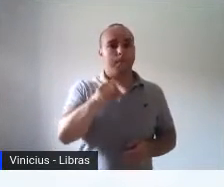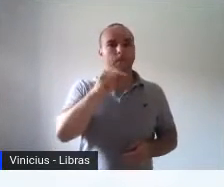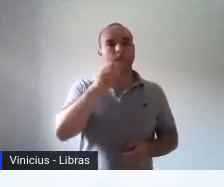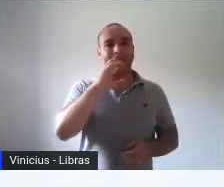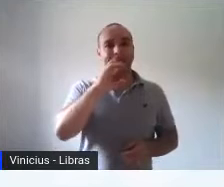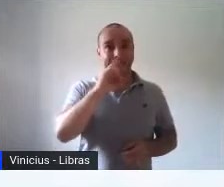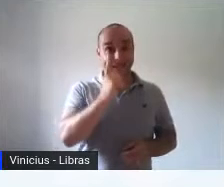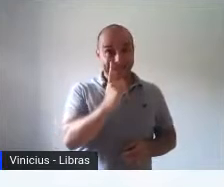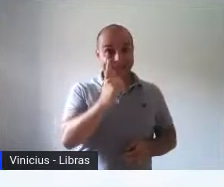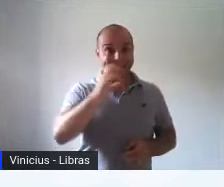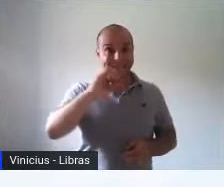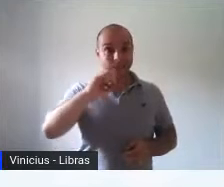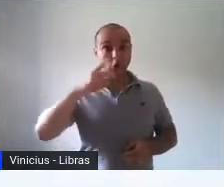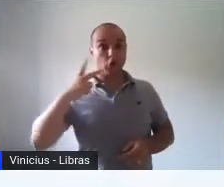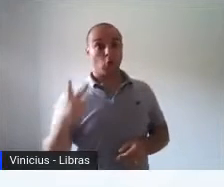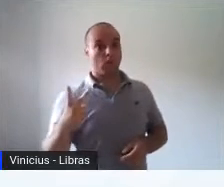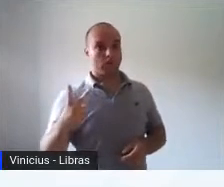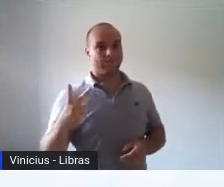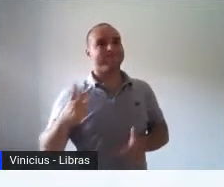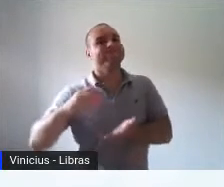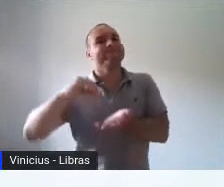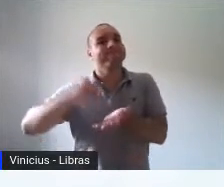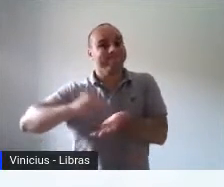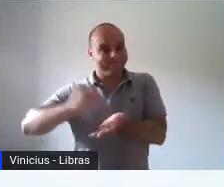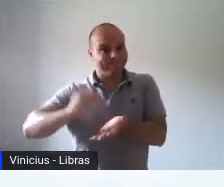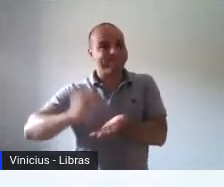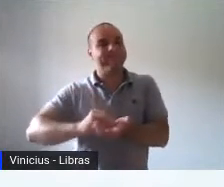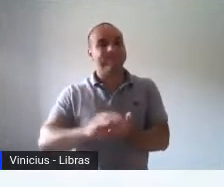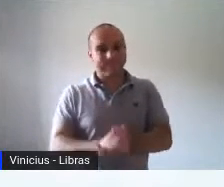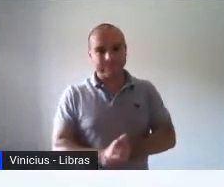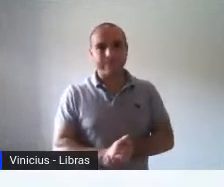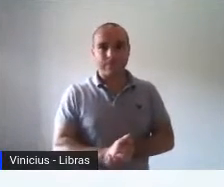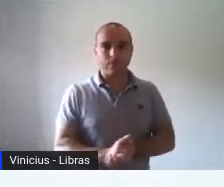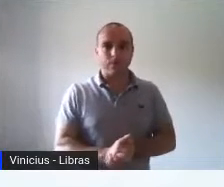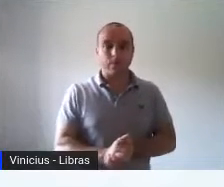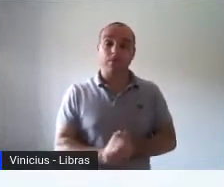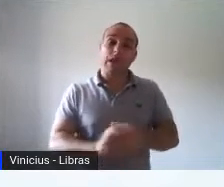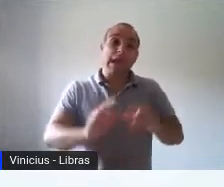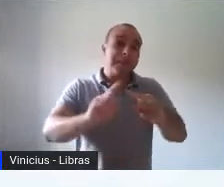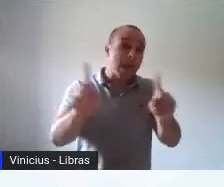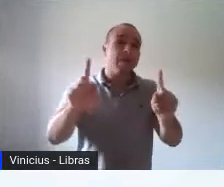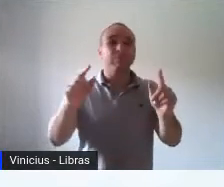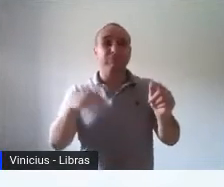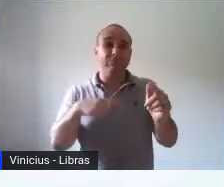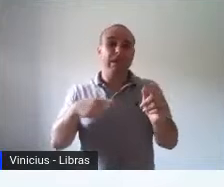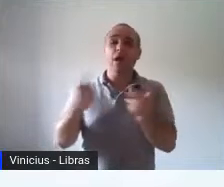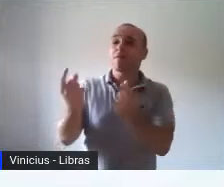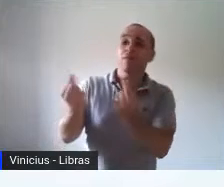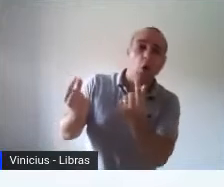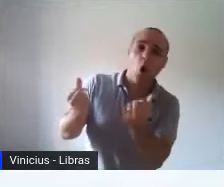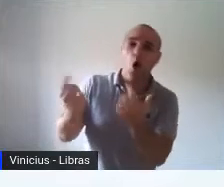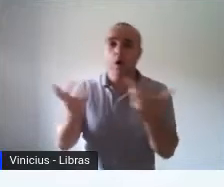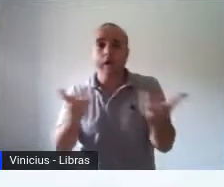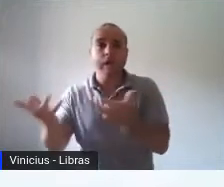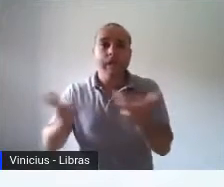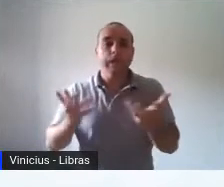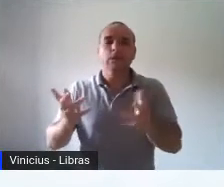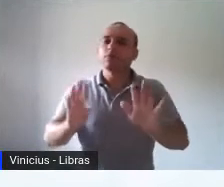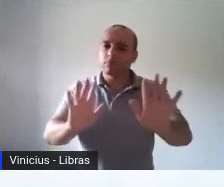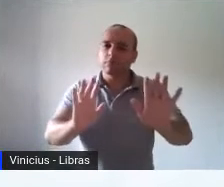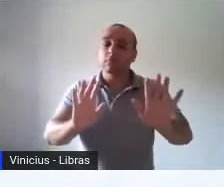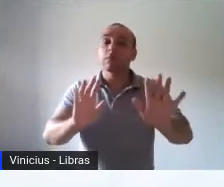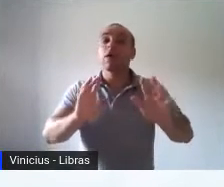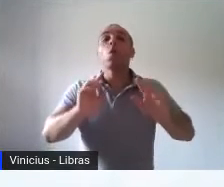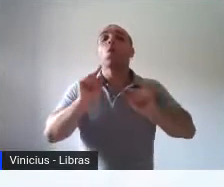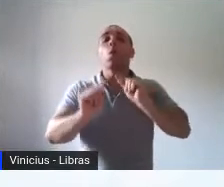do salário mínimo, acho que é a importância do país discutir uma política de valorização como se tinha antes,